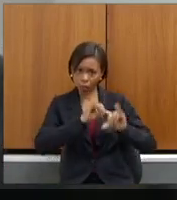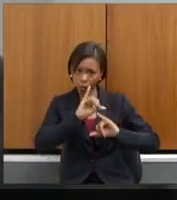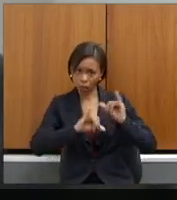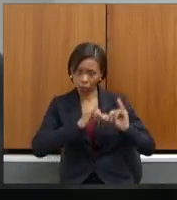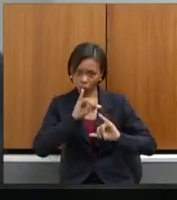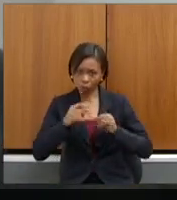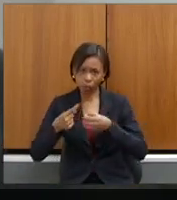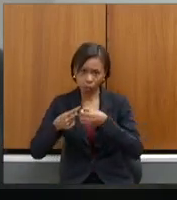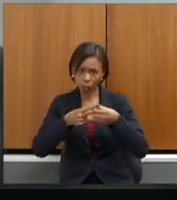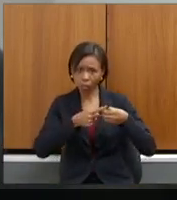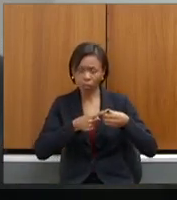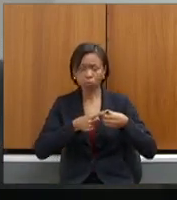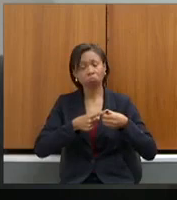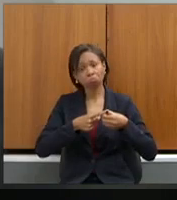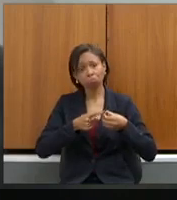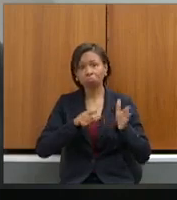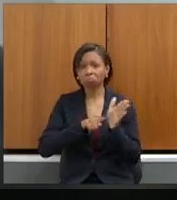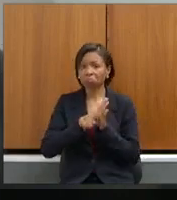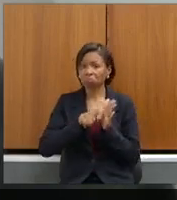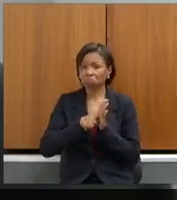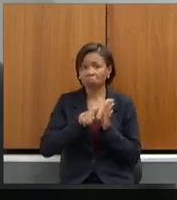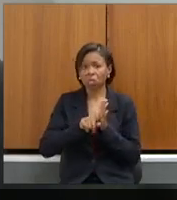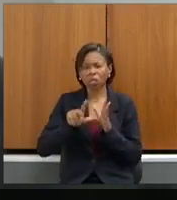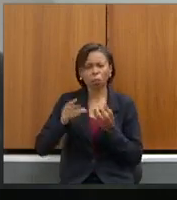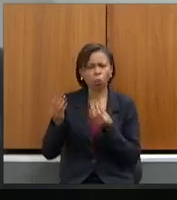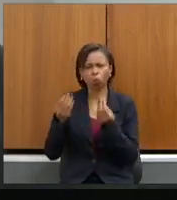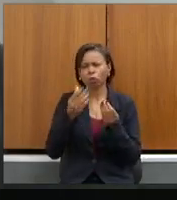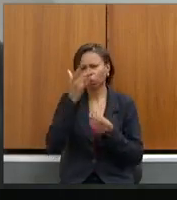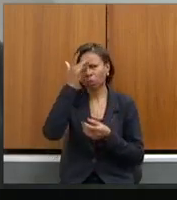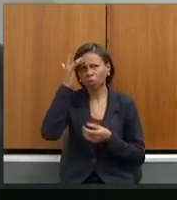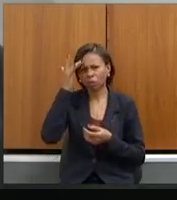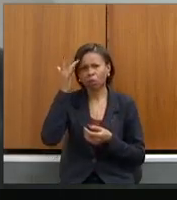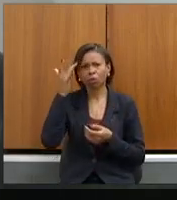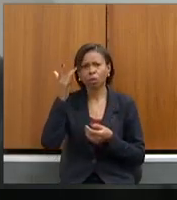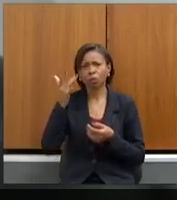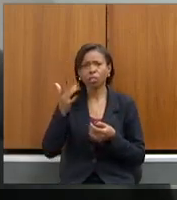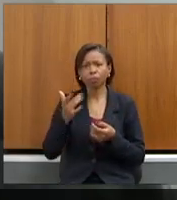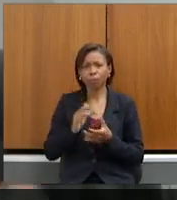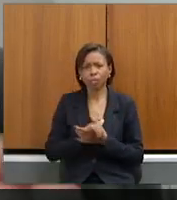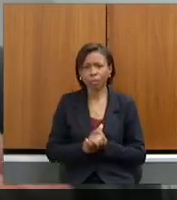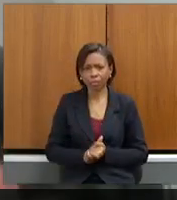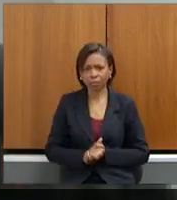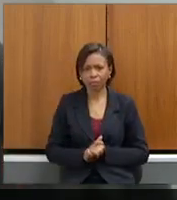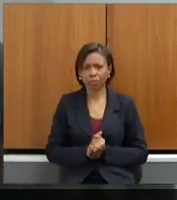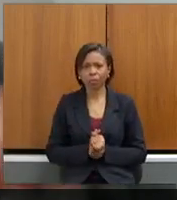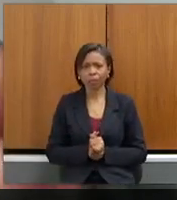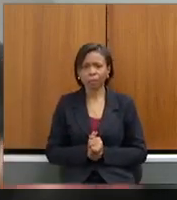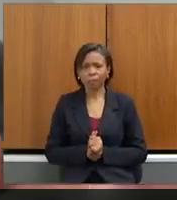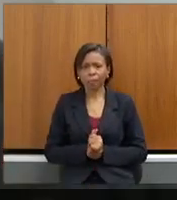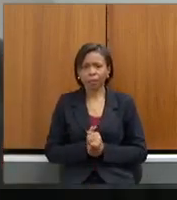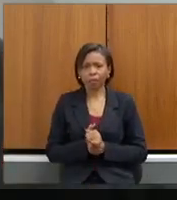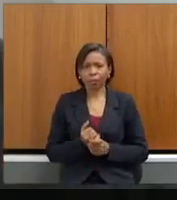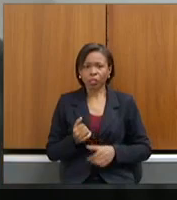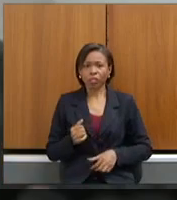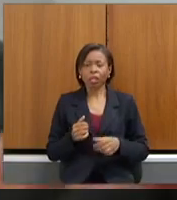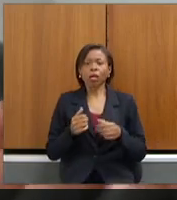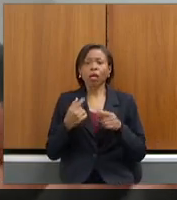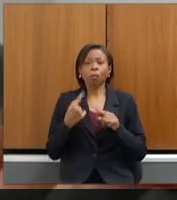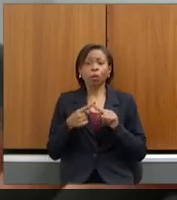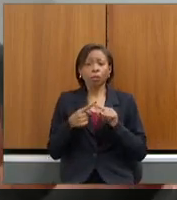a gente tem ouvido muitas pessoas muitos Os questionamentos que Hoje realmente